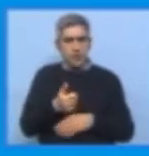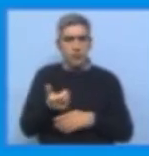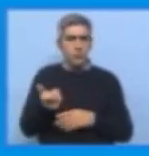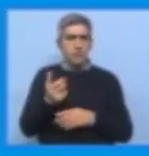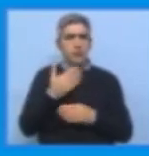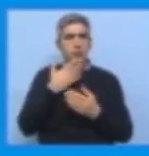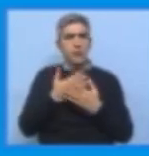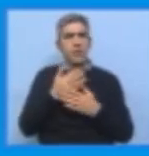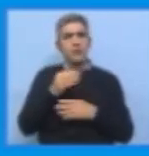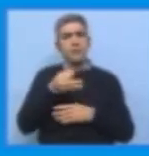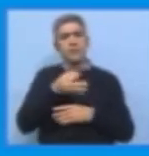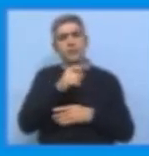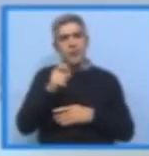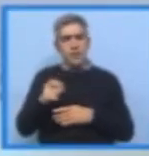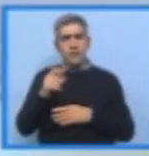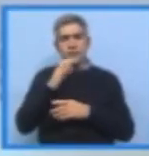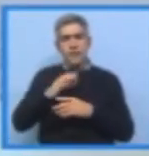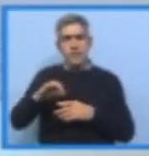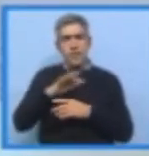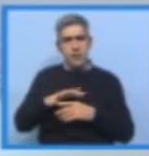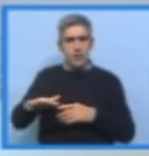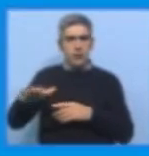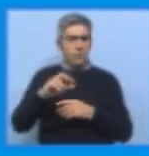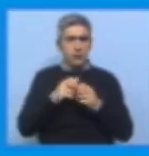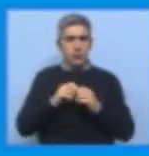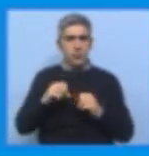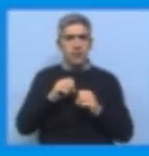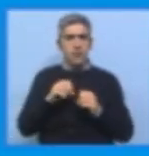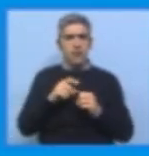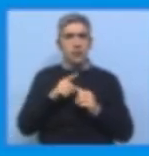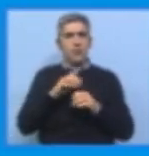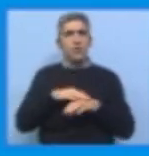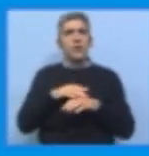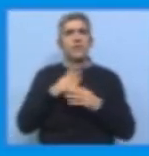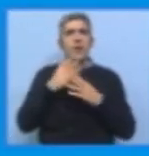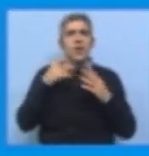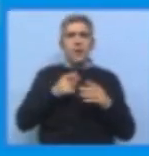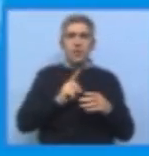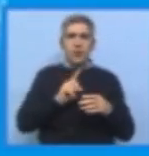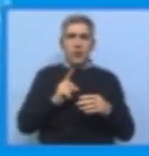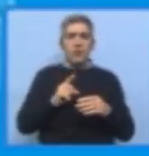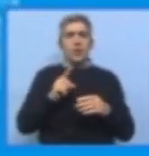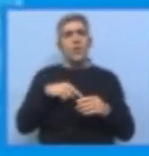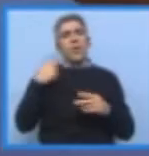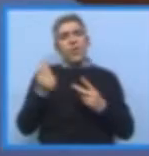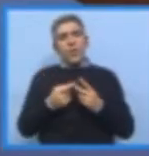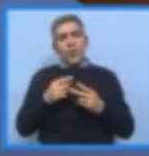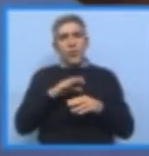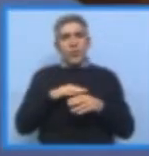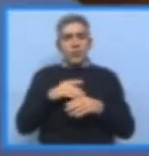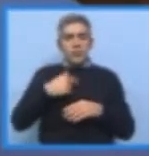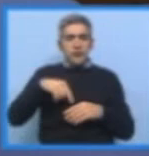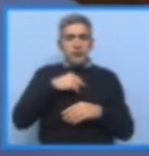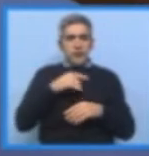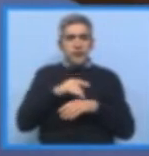vezes, até para dar paz às famílias. Portanto, não pode ser esse o grande motivo. O outro grande motivo tem a ver um bocadinho, porque nós, médicos,